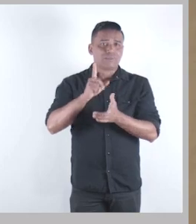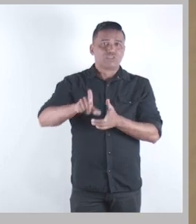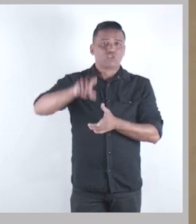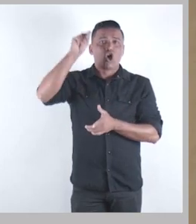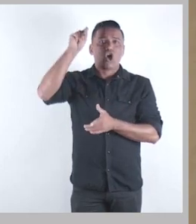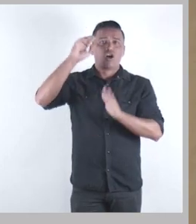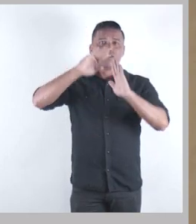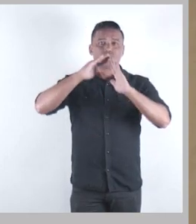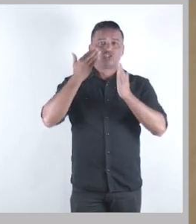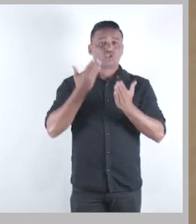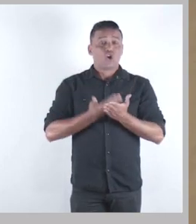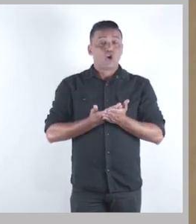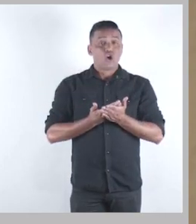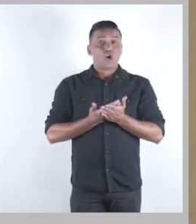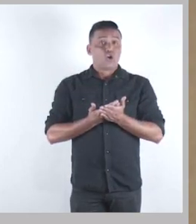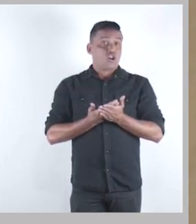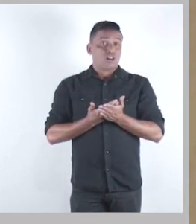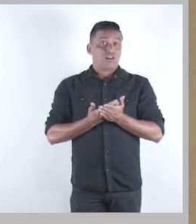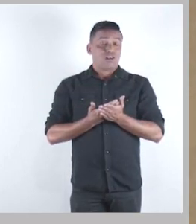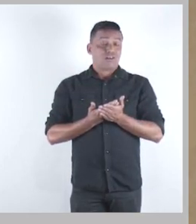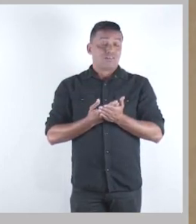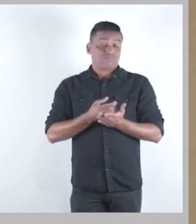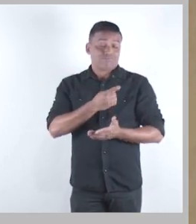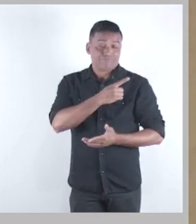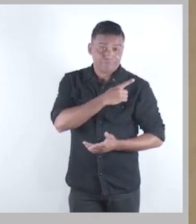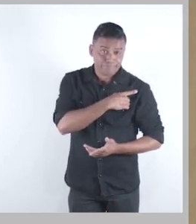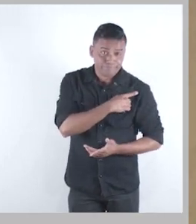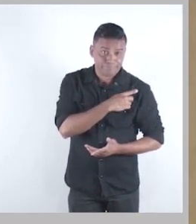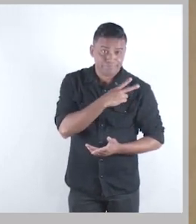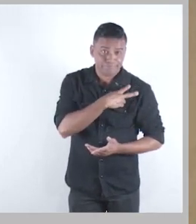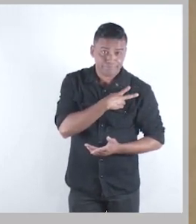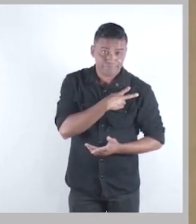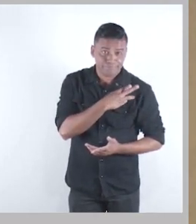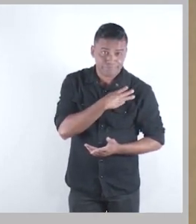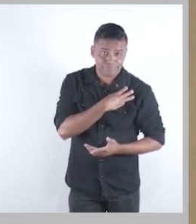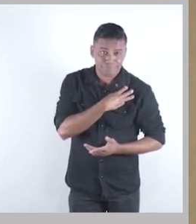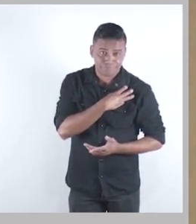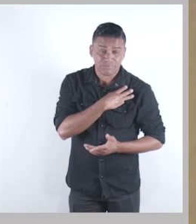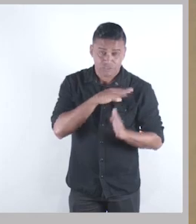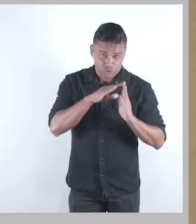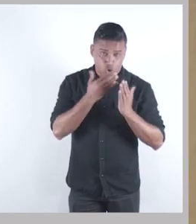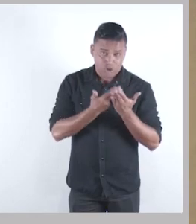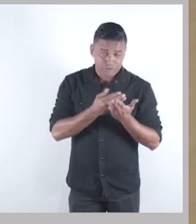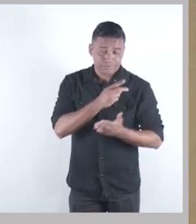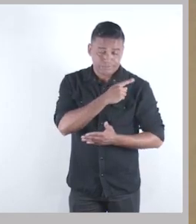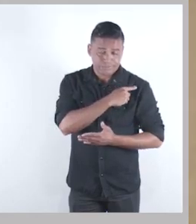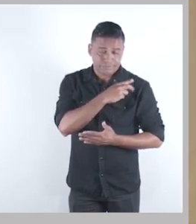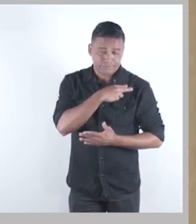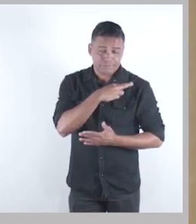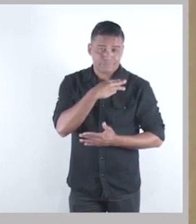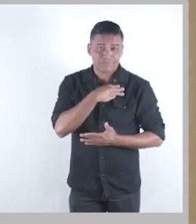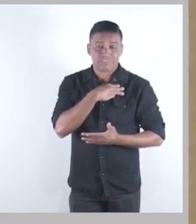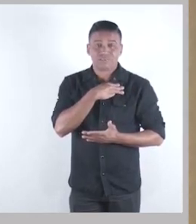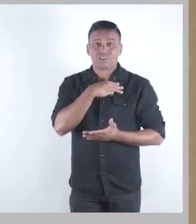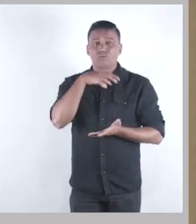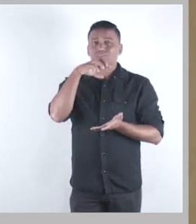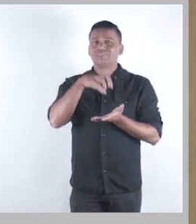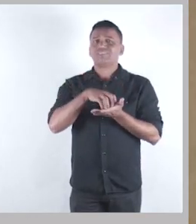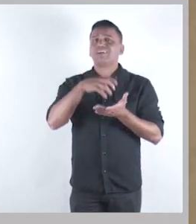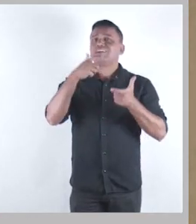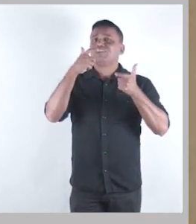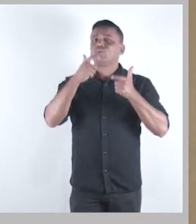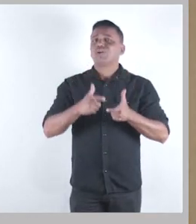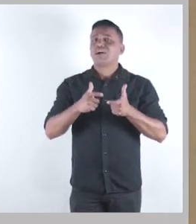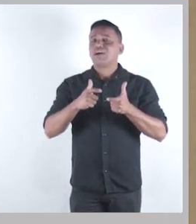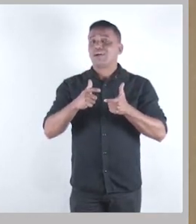de preferência nós vamos para uma escola secundária, cuja localização seja uma espécie de centro em relação a uma série de